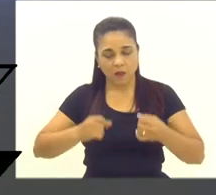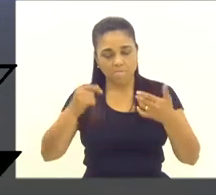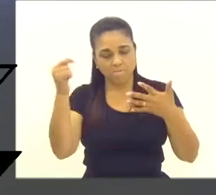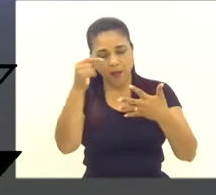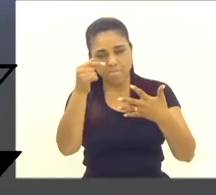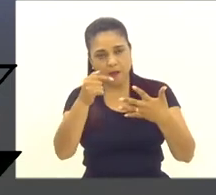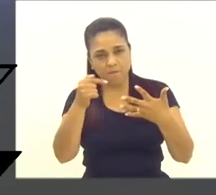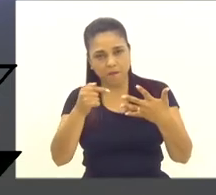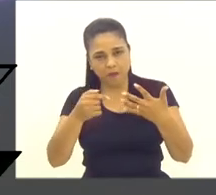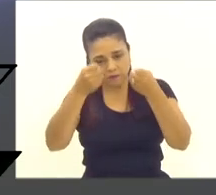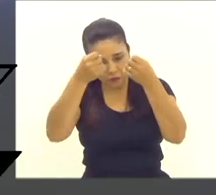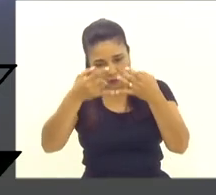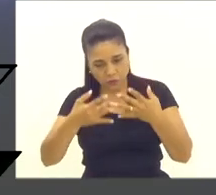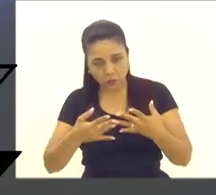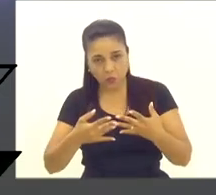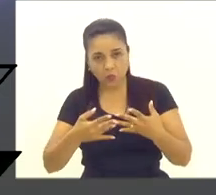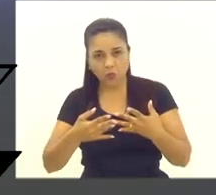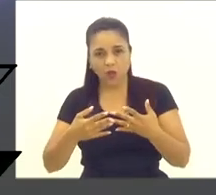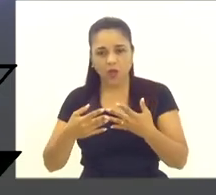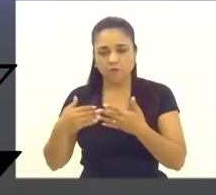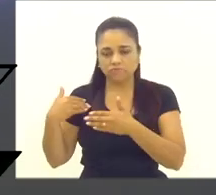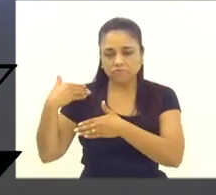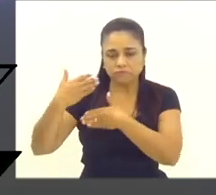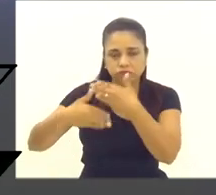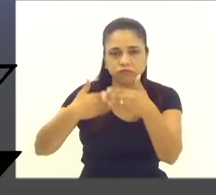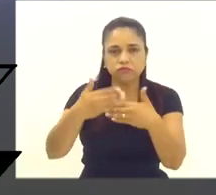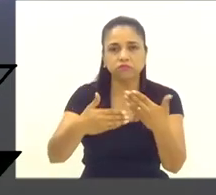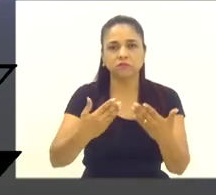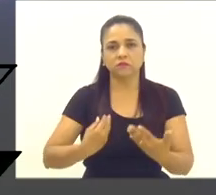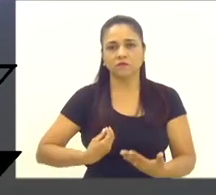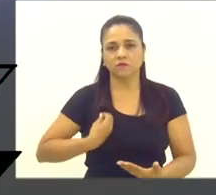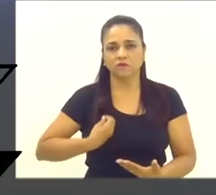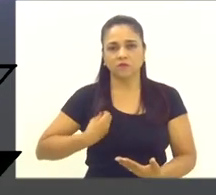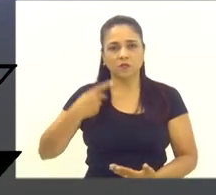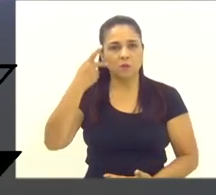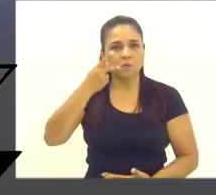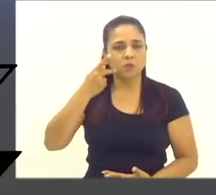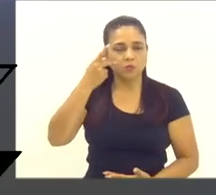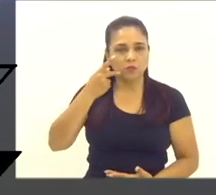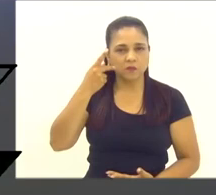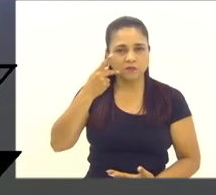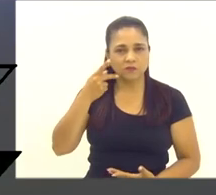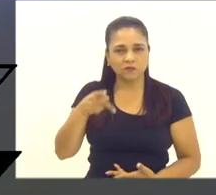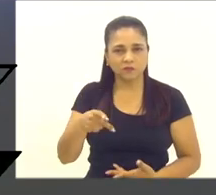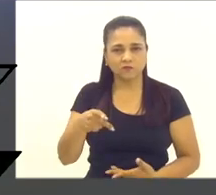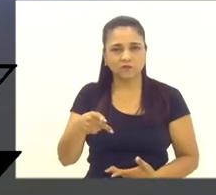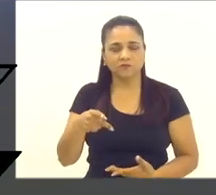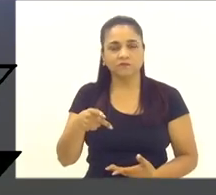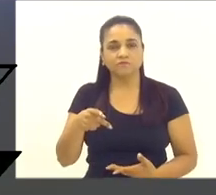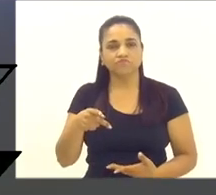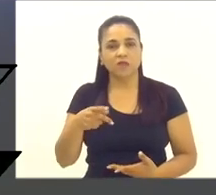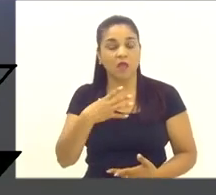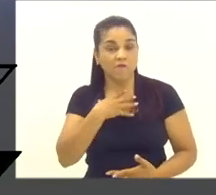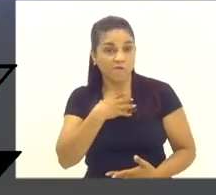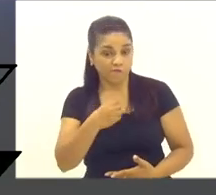já desde em toda sua vida política né em toda sua atuação política Ela é filha de políticos